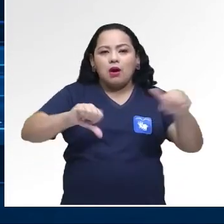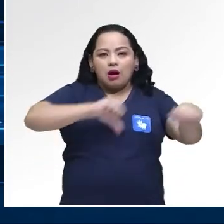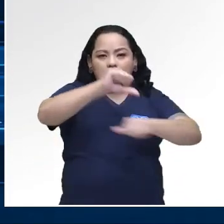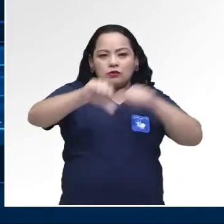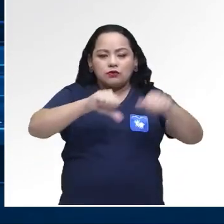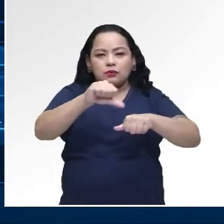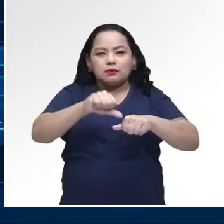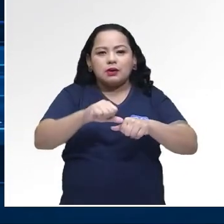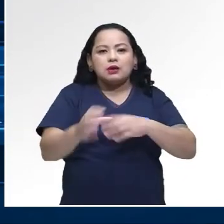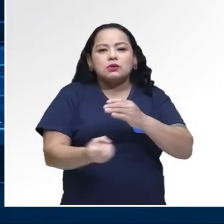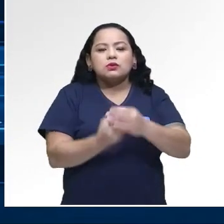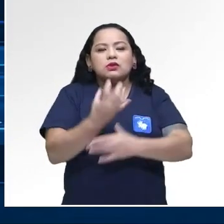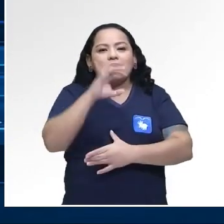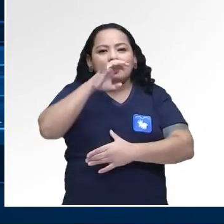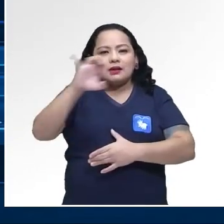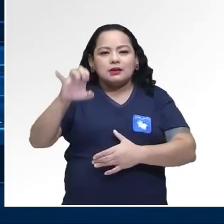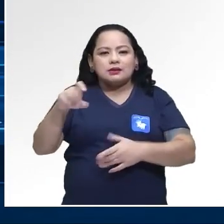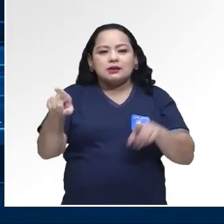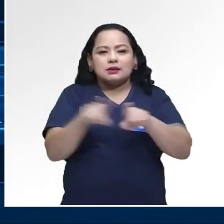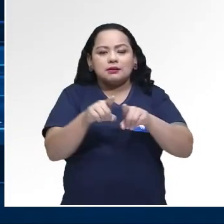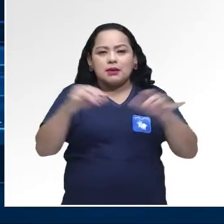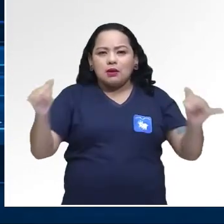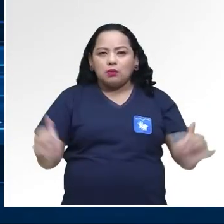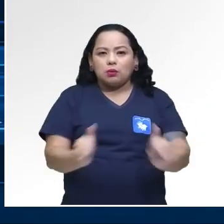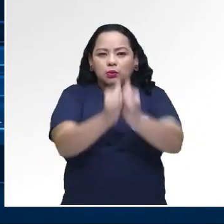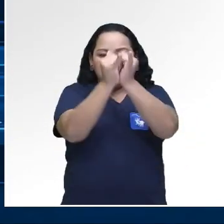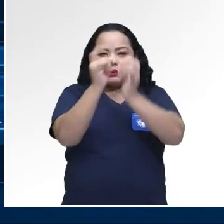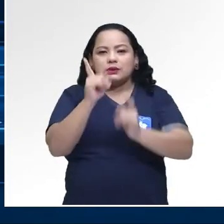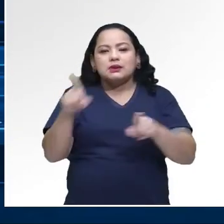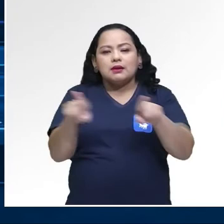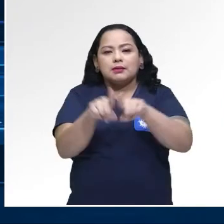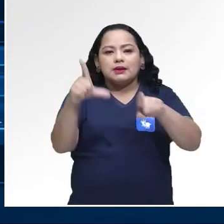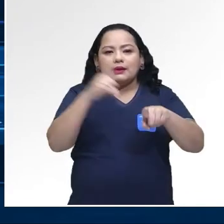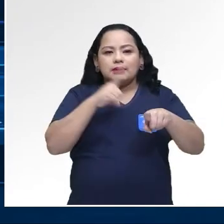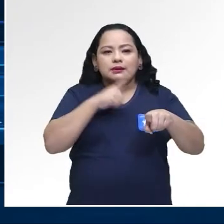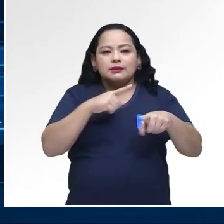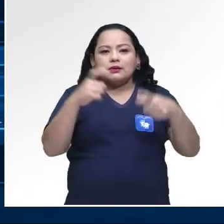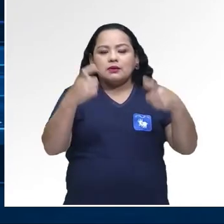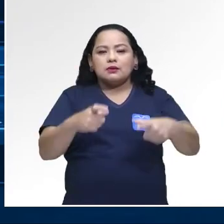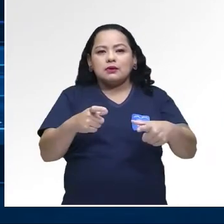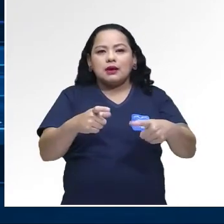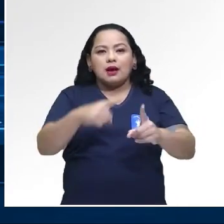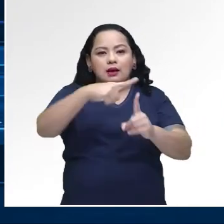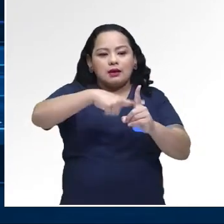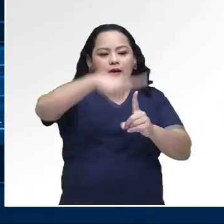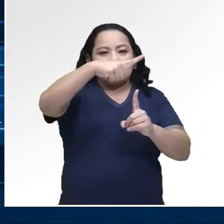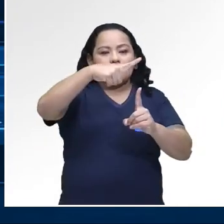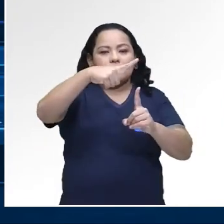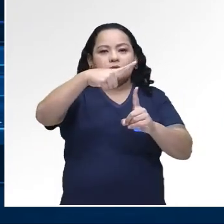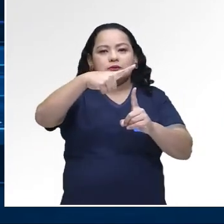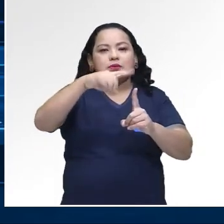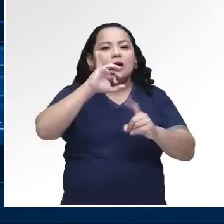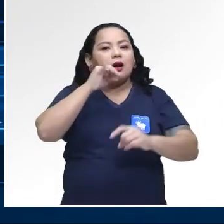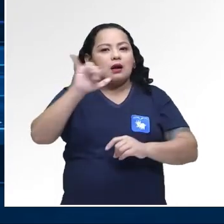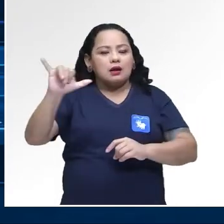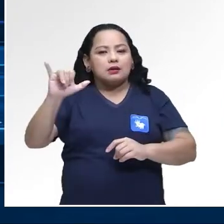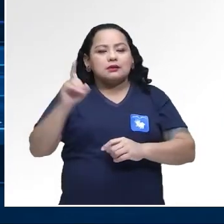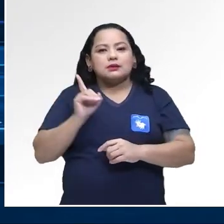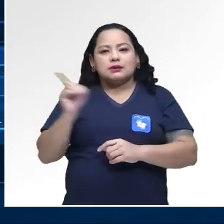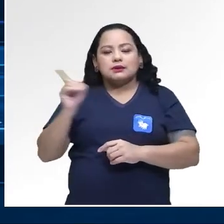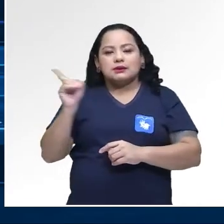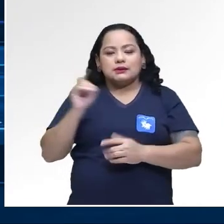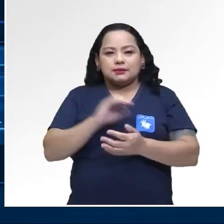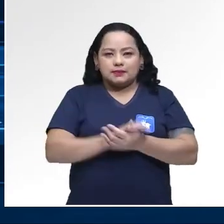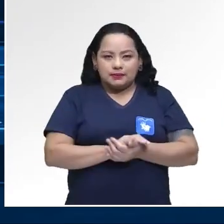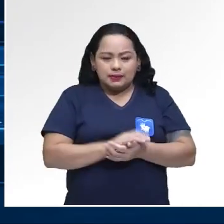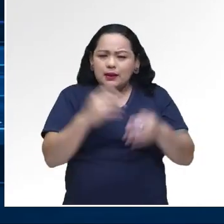energia elétrica. E aí, além da usina hidrelétrica, tem também as usinas termoelétricas. Né? A gente vai ver que, nesse caso,